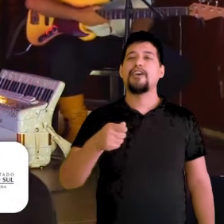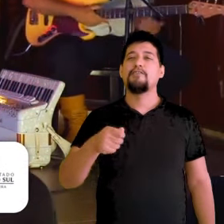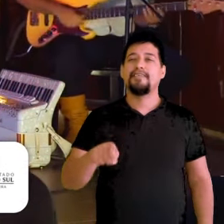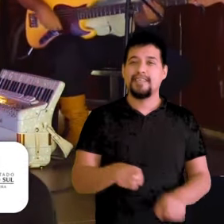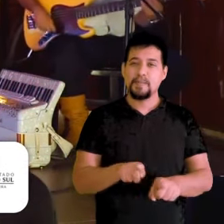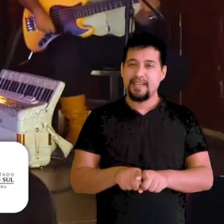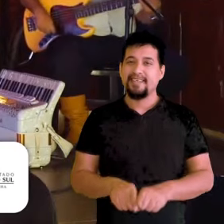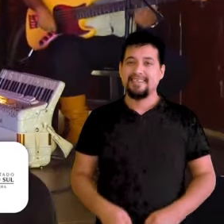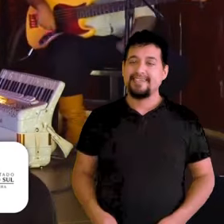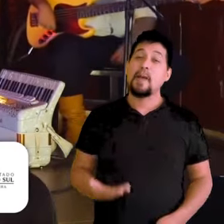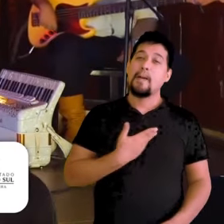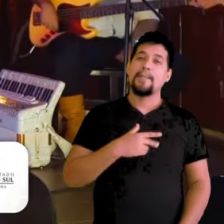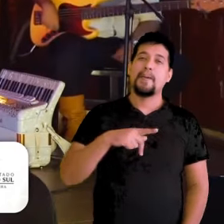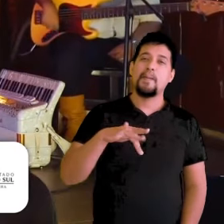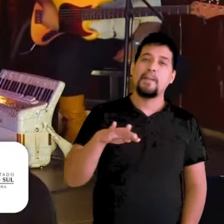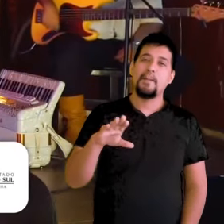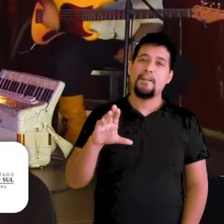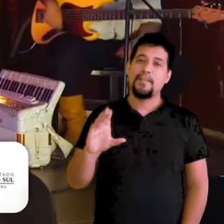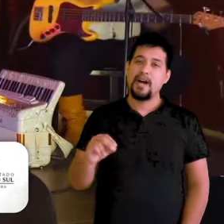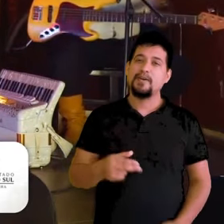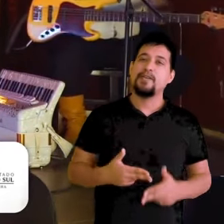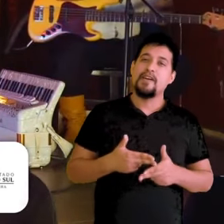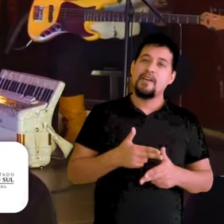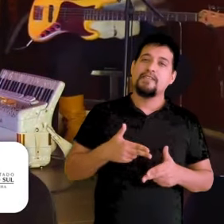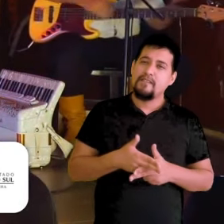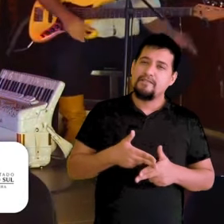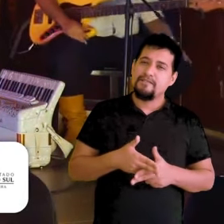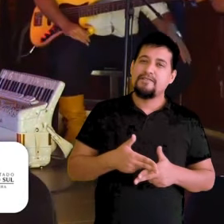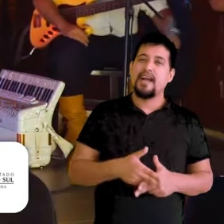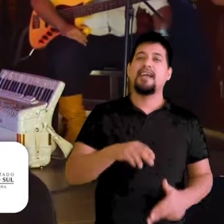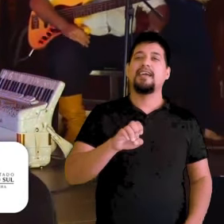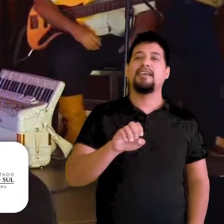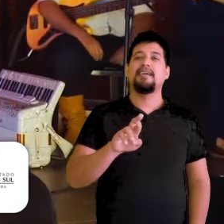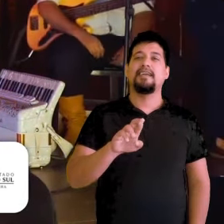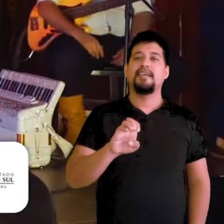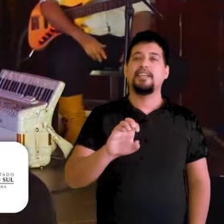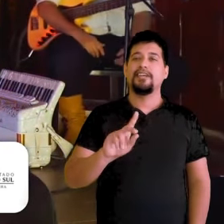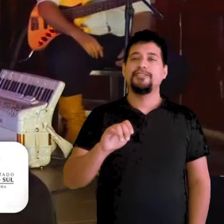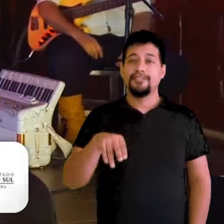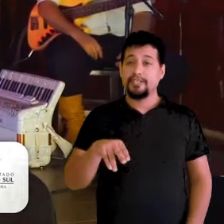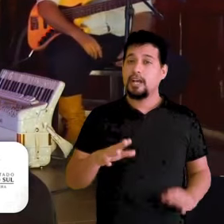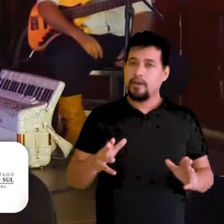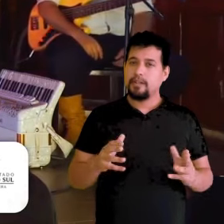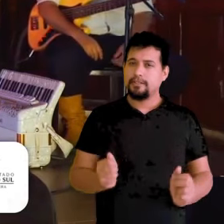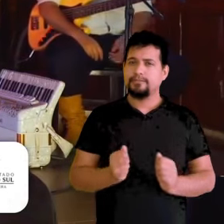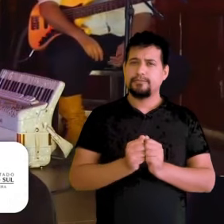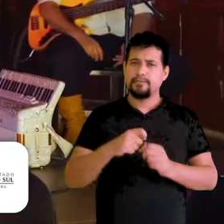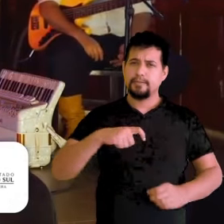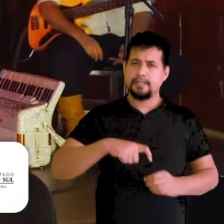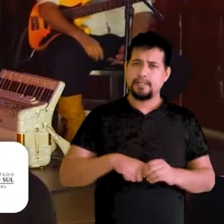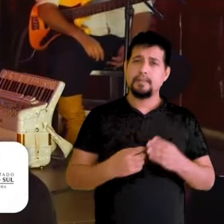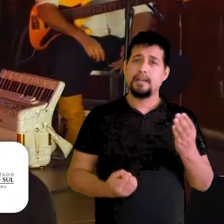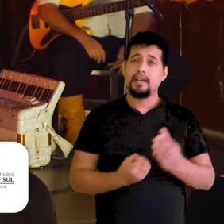fazer assim pro amigo Paulo. Amigo Paulo lá das facas Erechim. Agora também a gente tá fechando a parceria aí